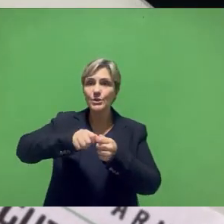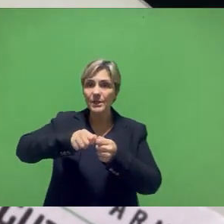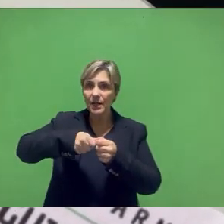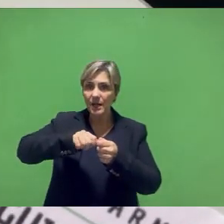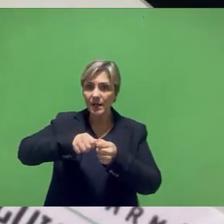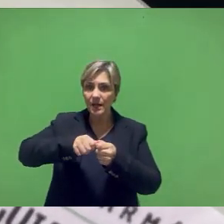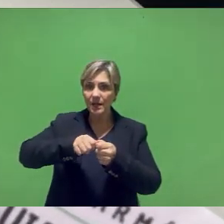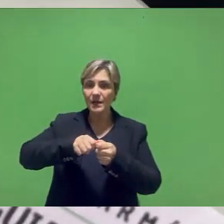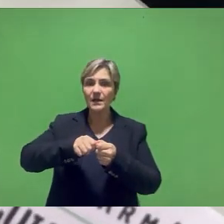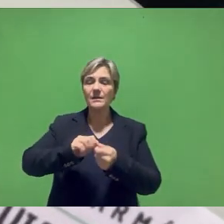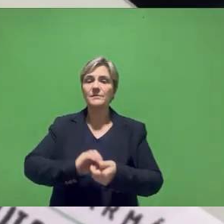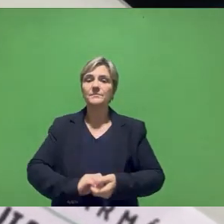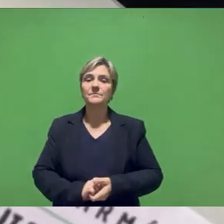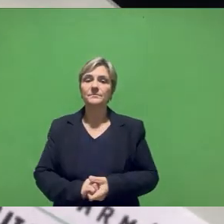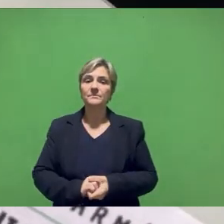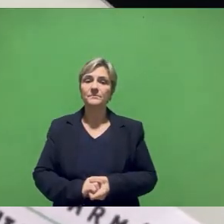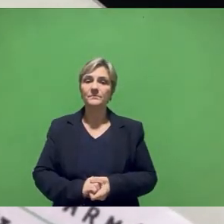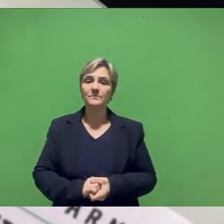ao contrário.